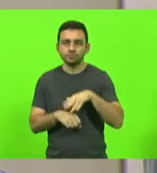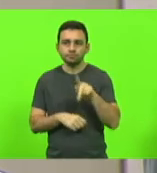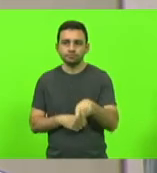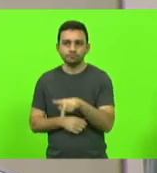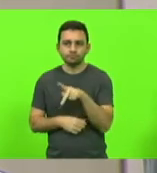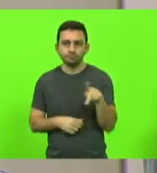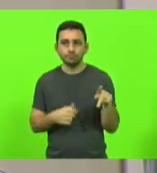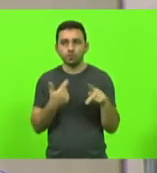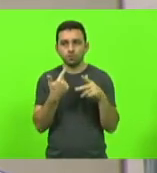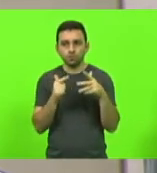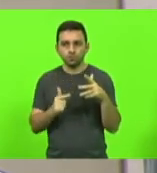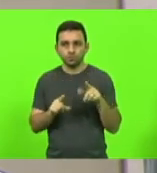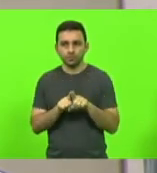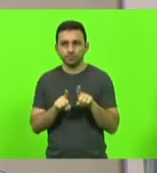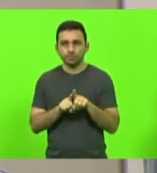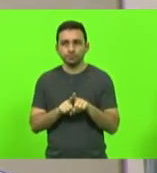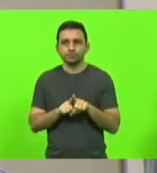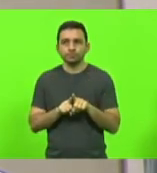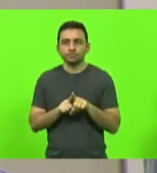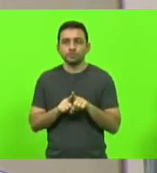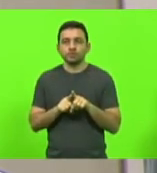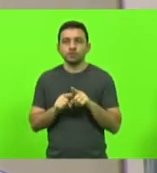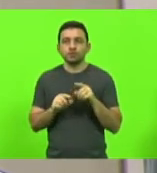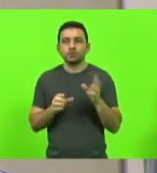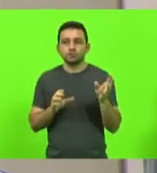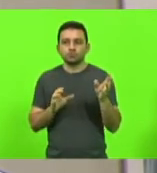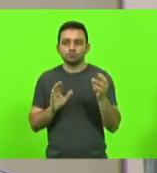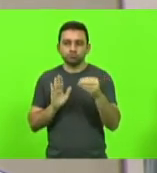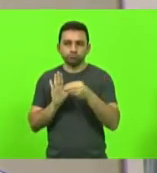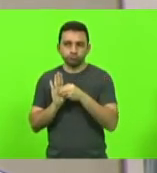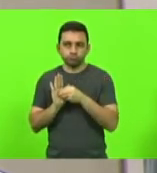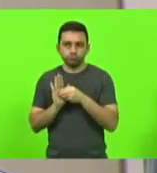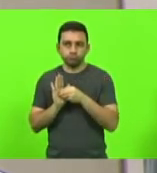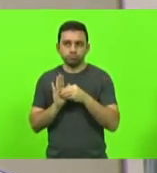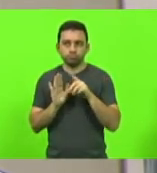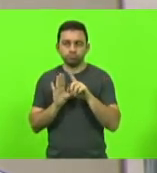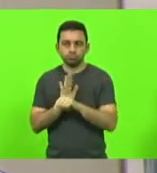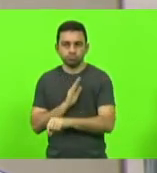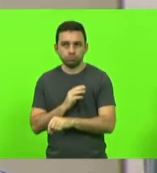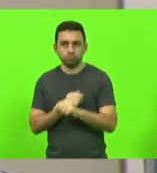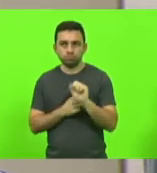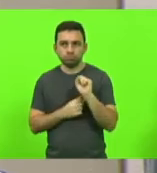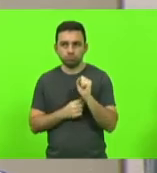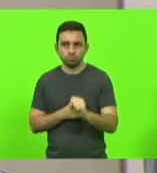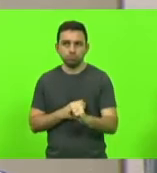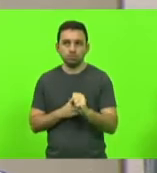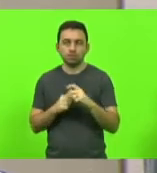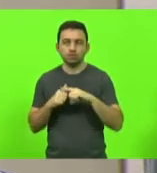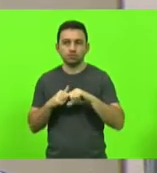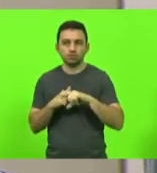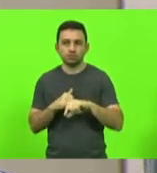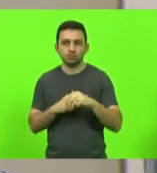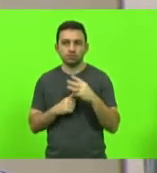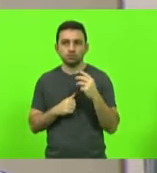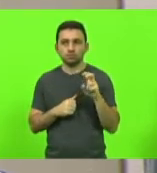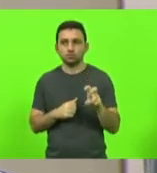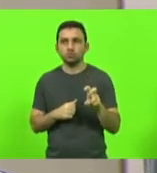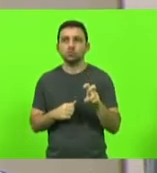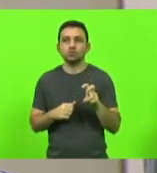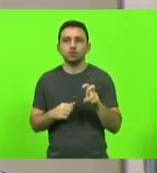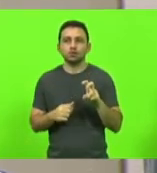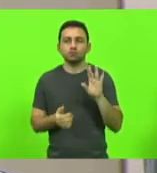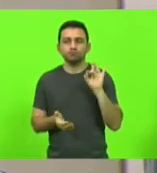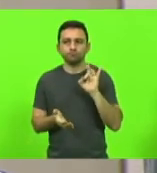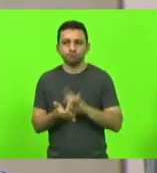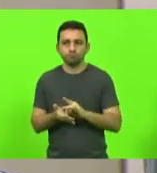outros. Acrescenta o inciso 8º ao artigo 85 da Constituição do Estado de Santa Catarina, atribuindo